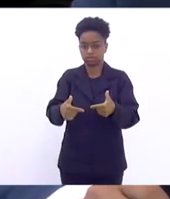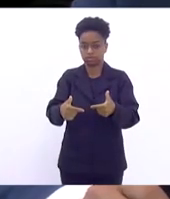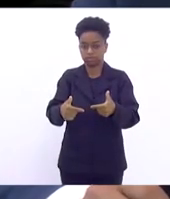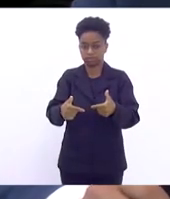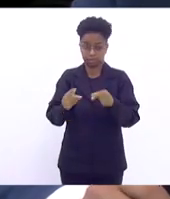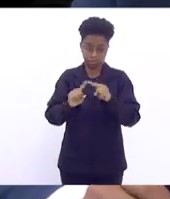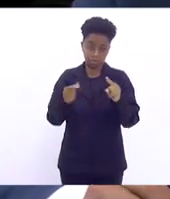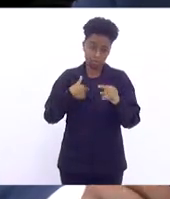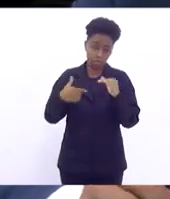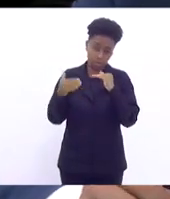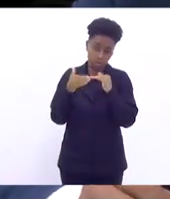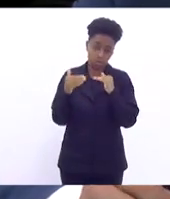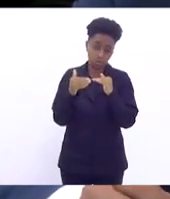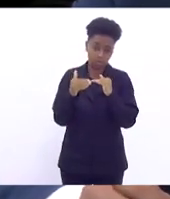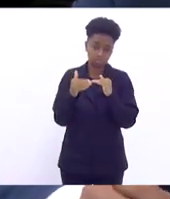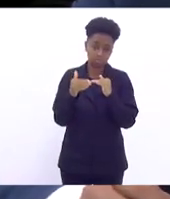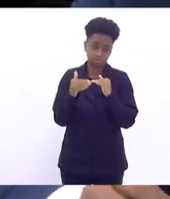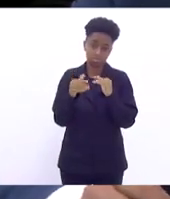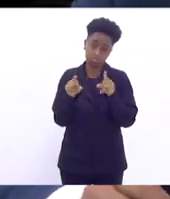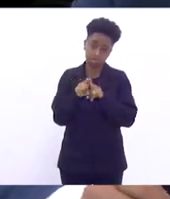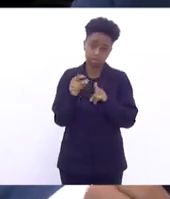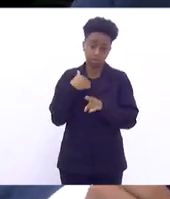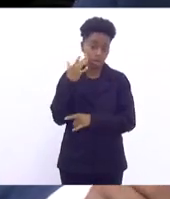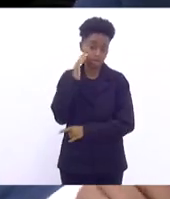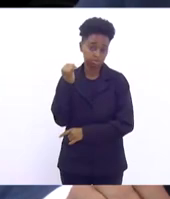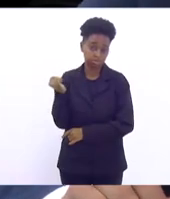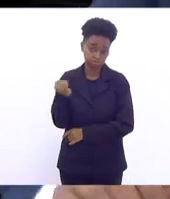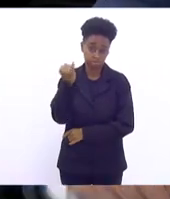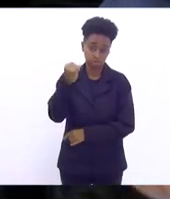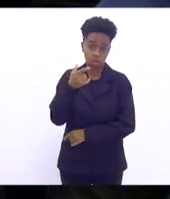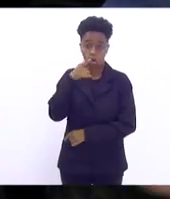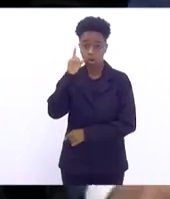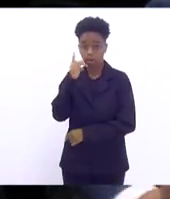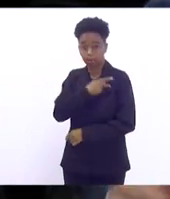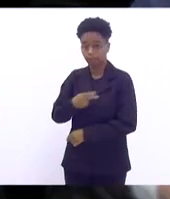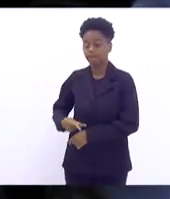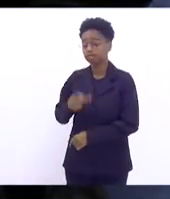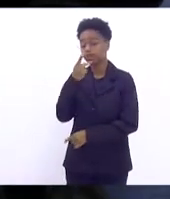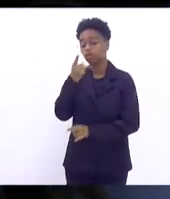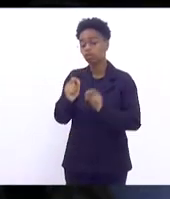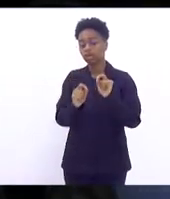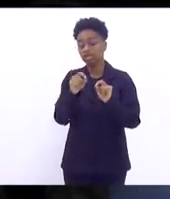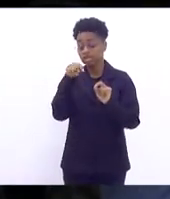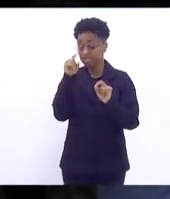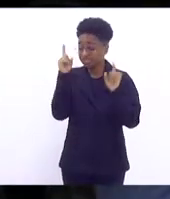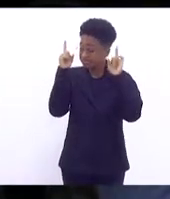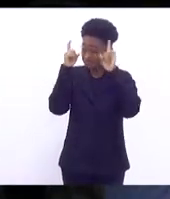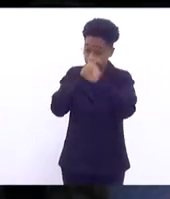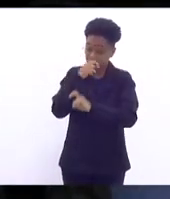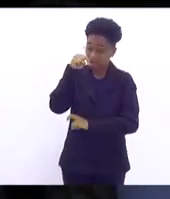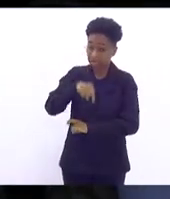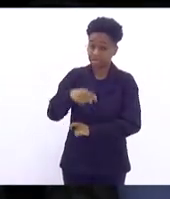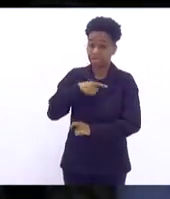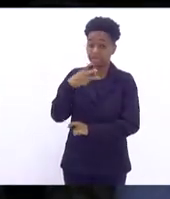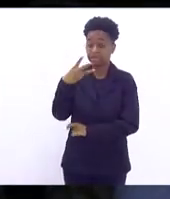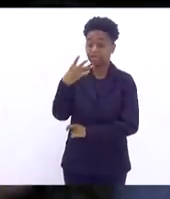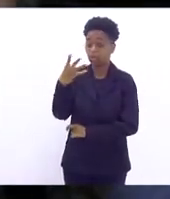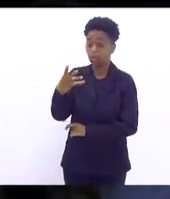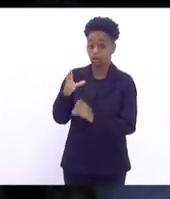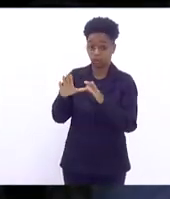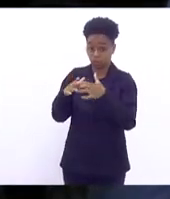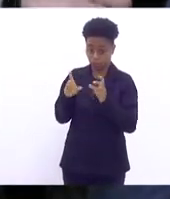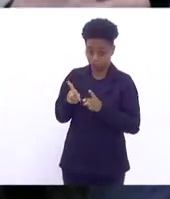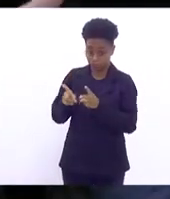eu concordo e acho que até é bem razoável que o presidente falou ontem que é muito difícil numa casa que tem 34 comissões permanentes